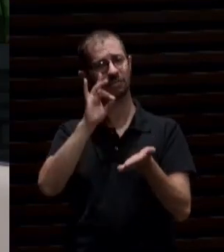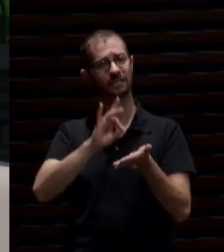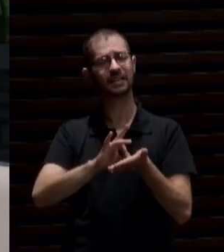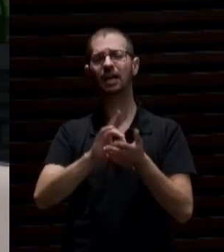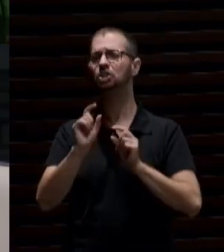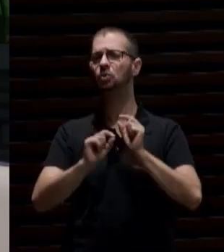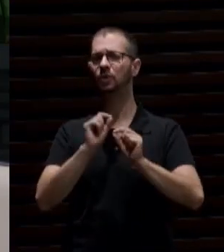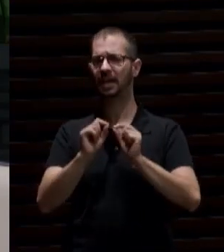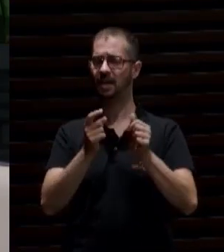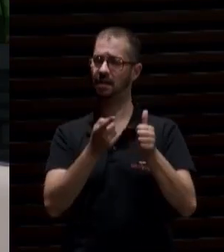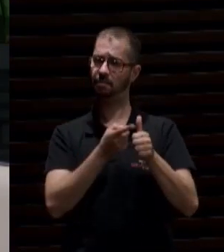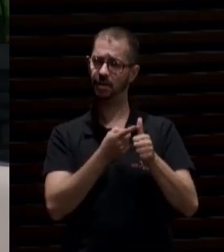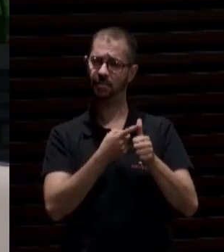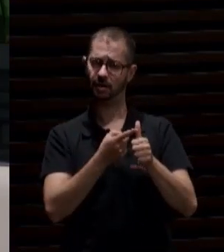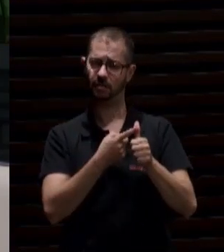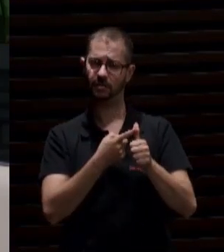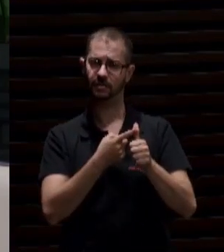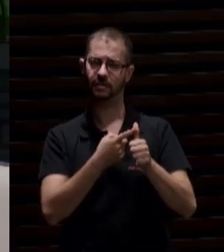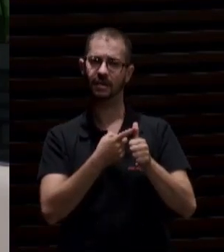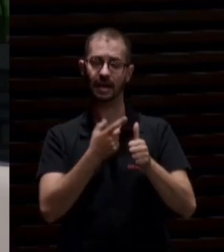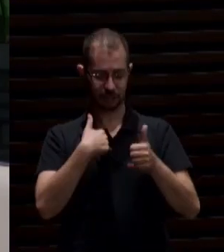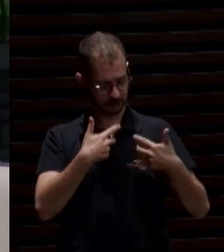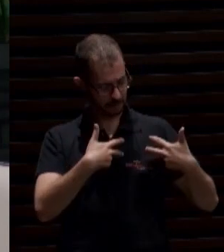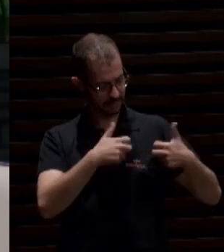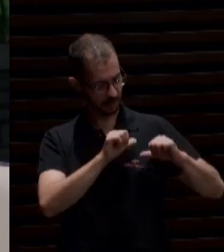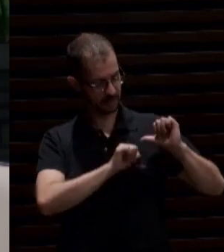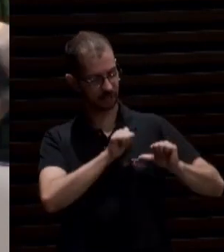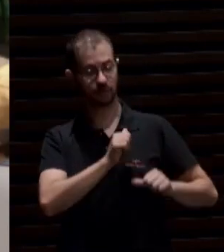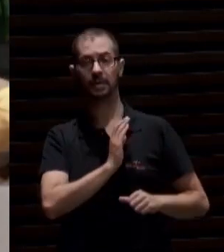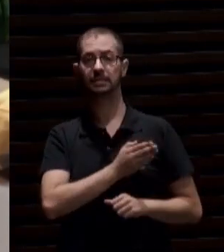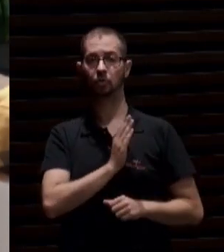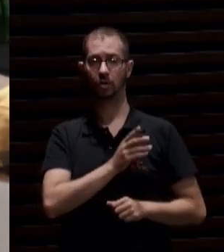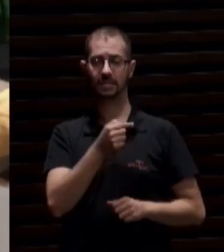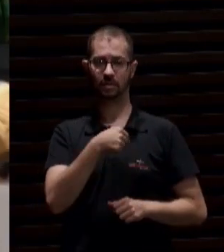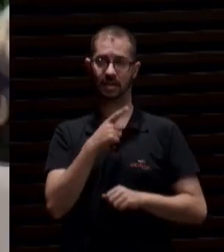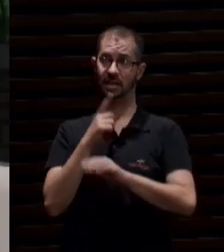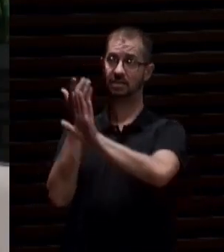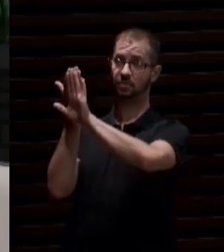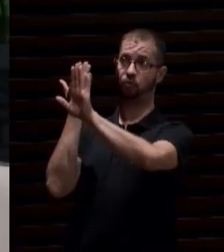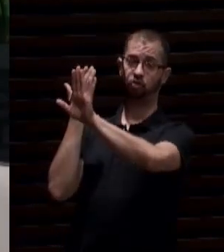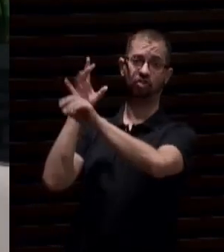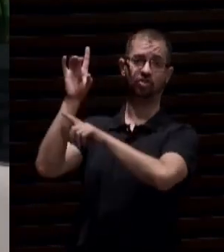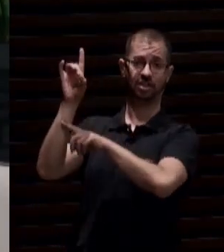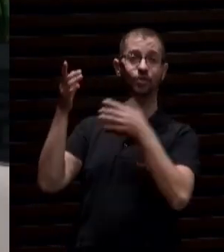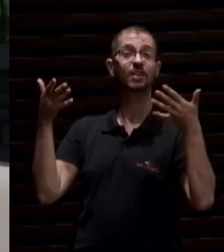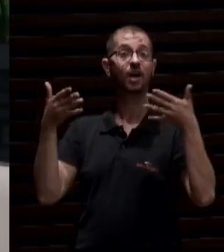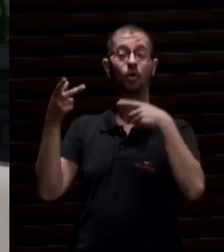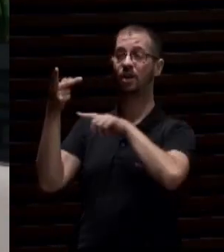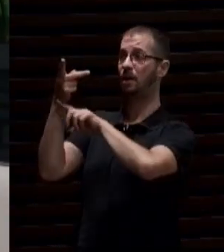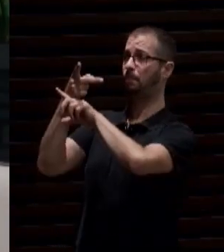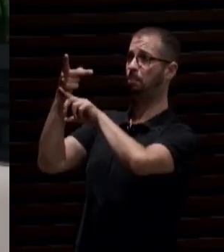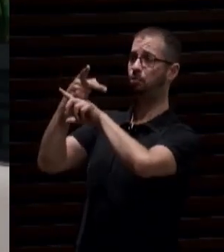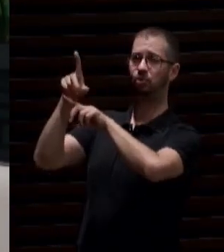essas? Primeiro, nós vemos a transformação no coração de Jonas. Se ele fugia de Deus, agora ele busca o Senhor e teme